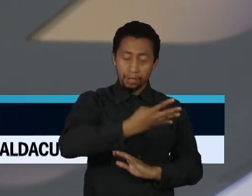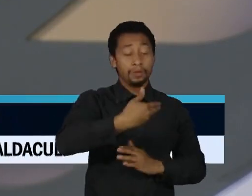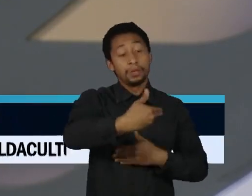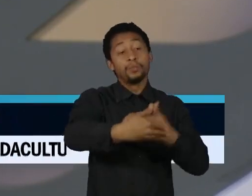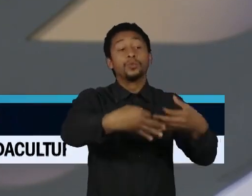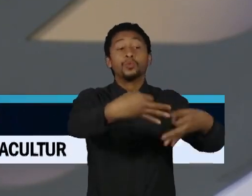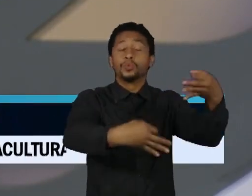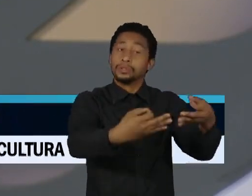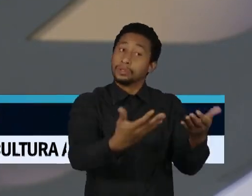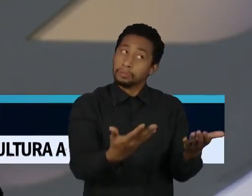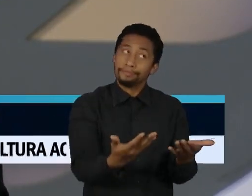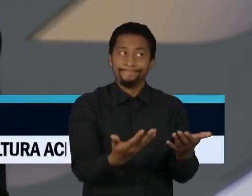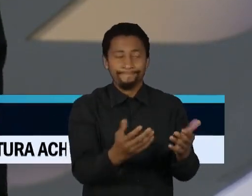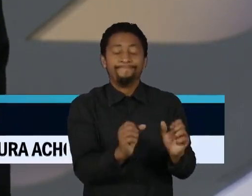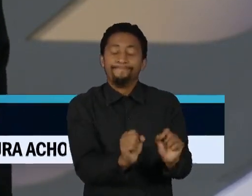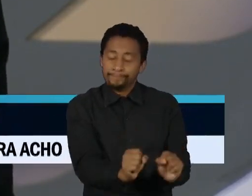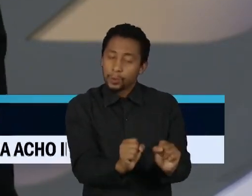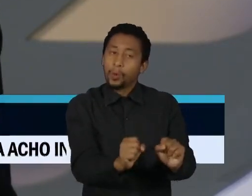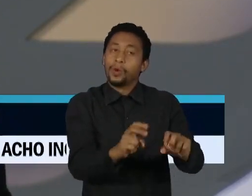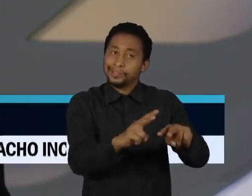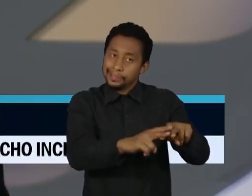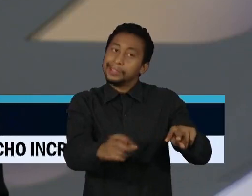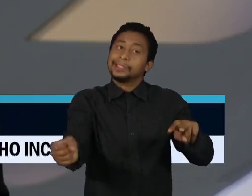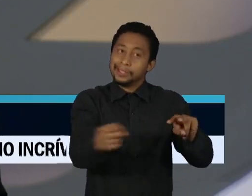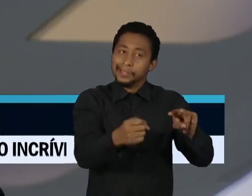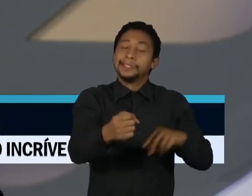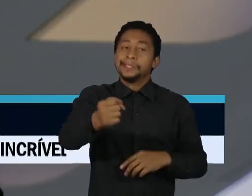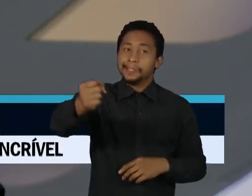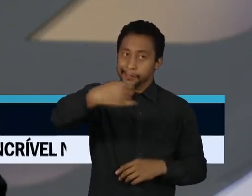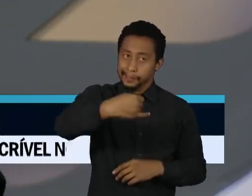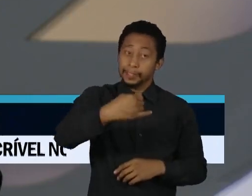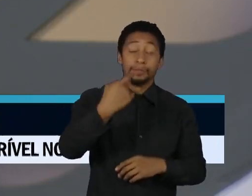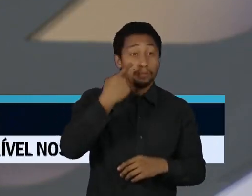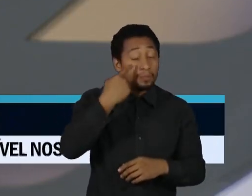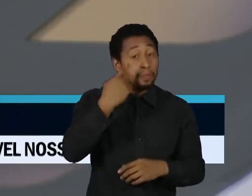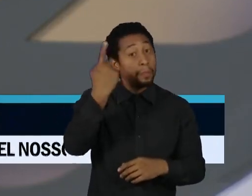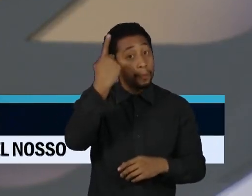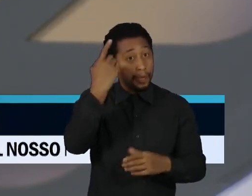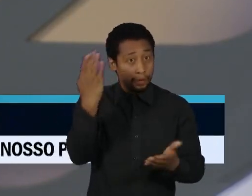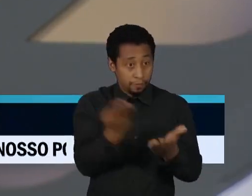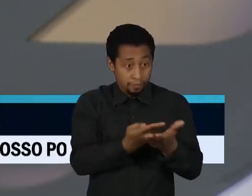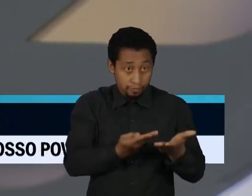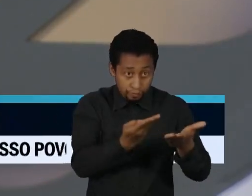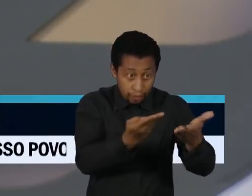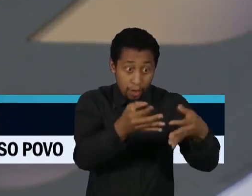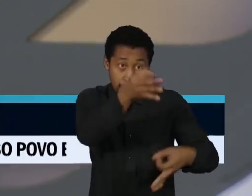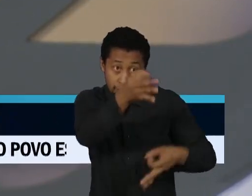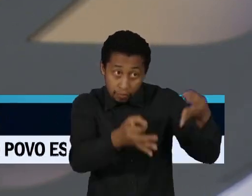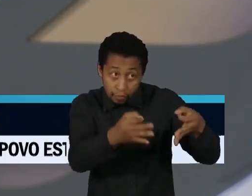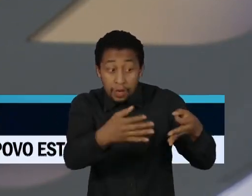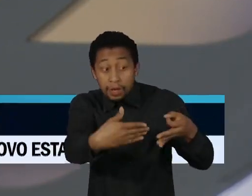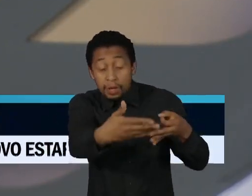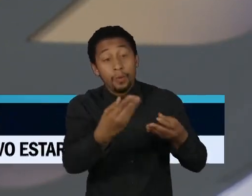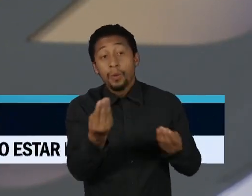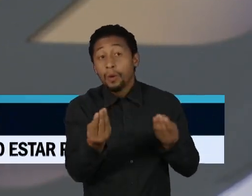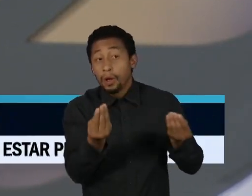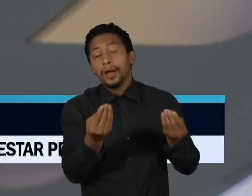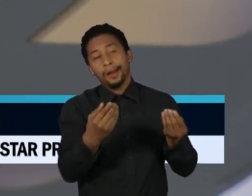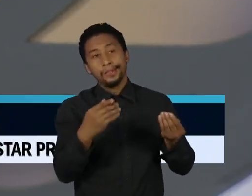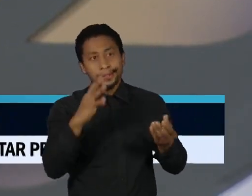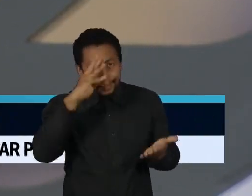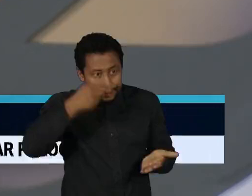vir a gerar, sim, caso condenado e com essa condenação transitada em julgado, uma eventual prisão de Bolsonaro.